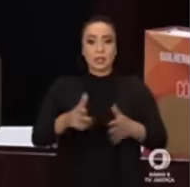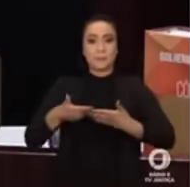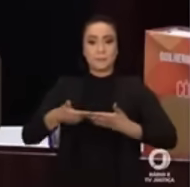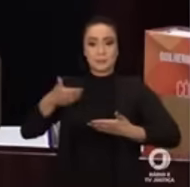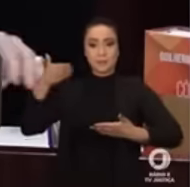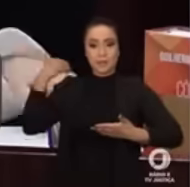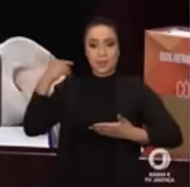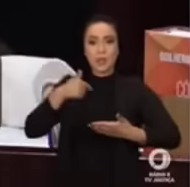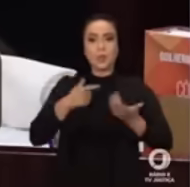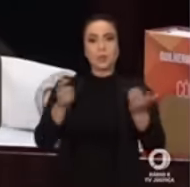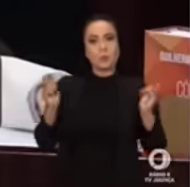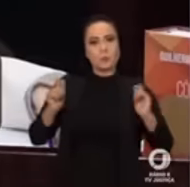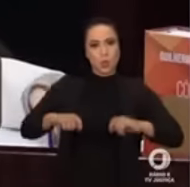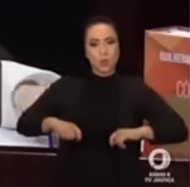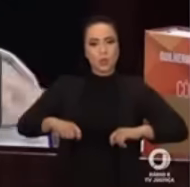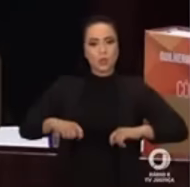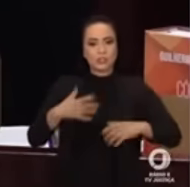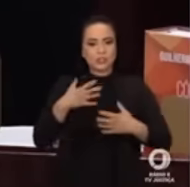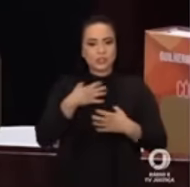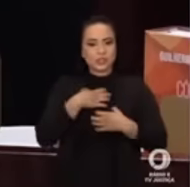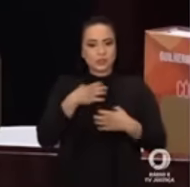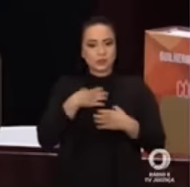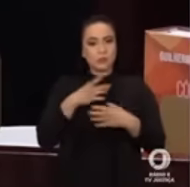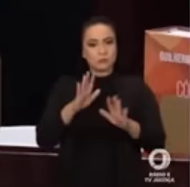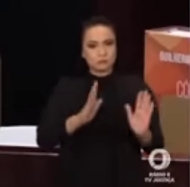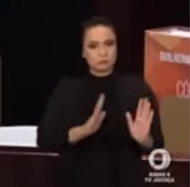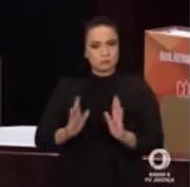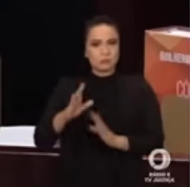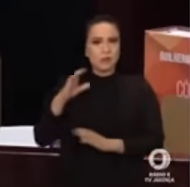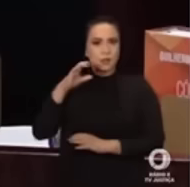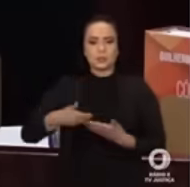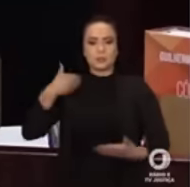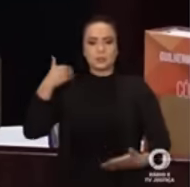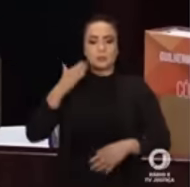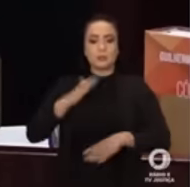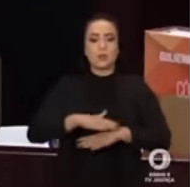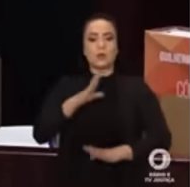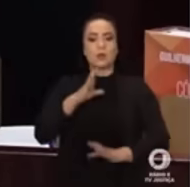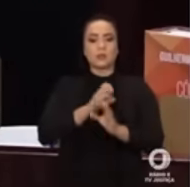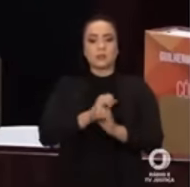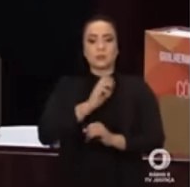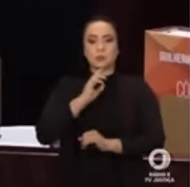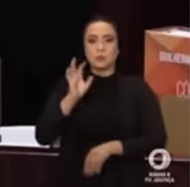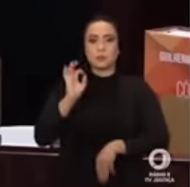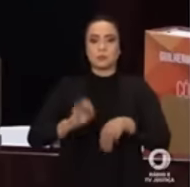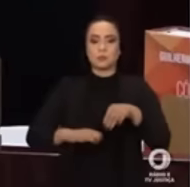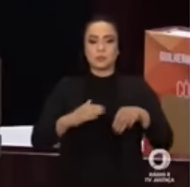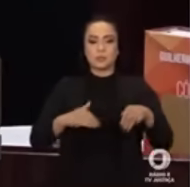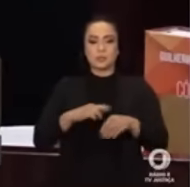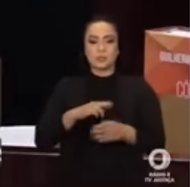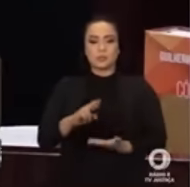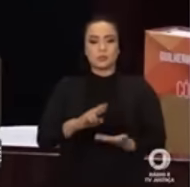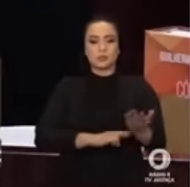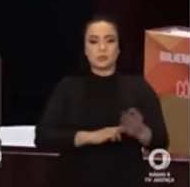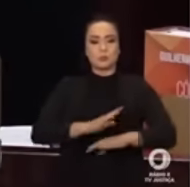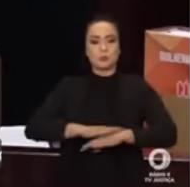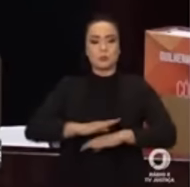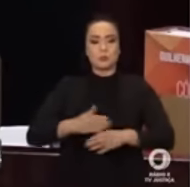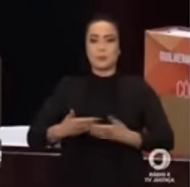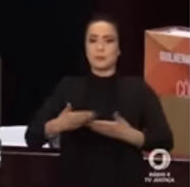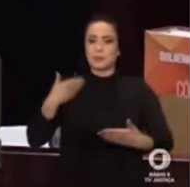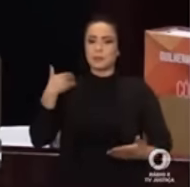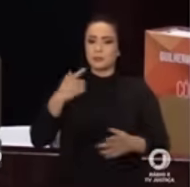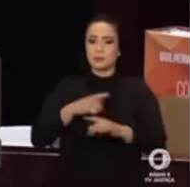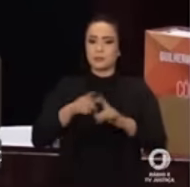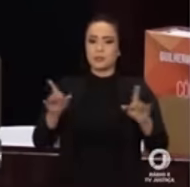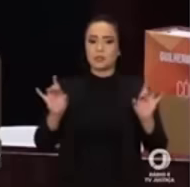Ministra Carmen Lúcia dando show e jantando Fux. Vamos ao que ela diz, meta o dedo no like. Eu apenas